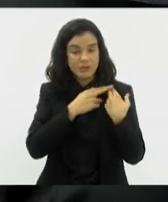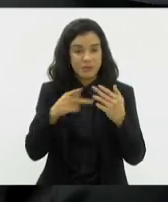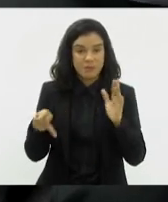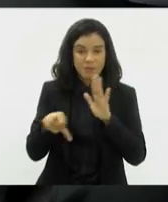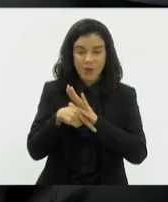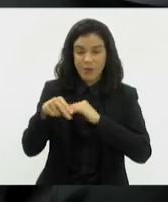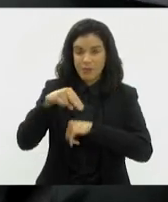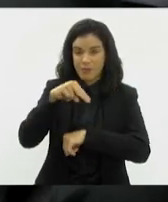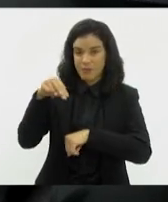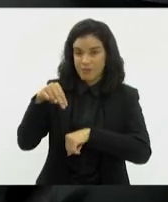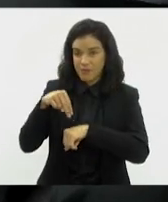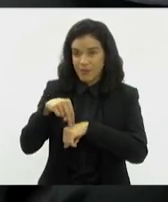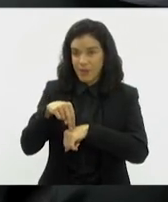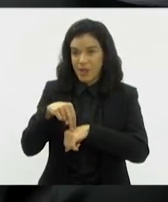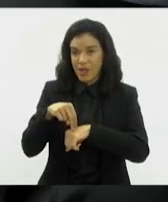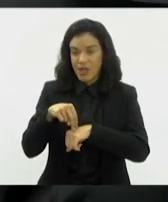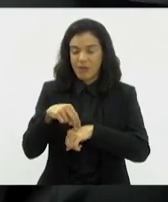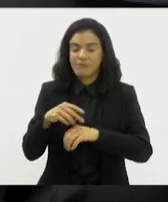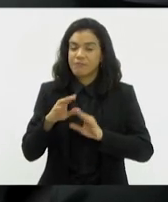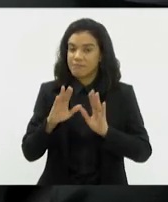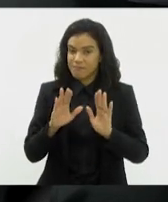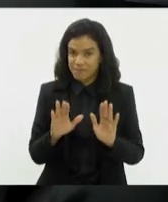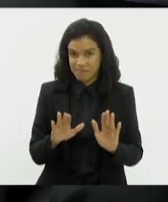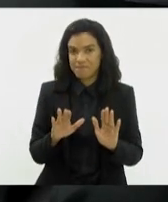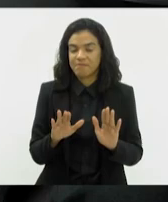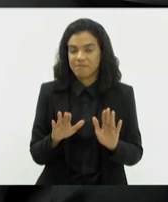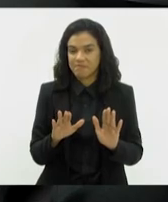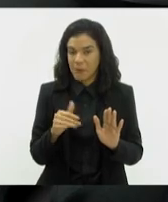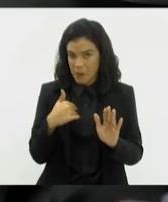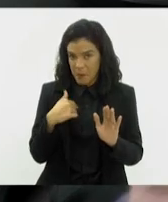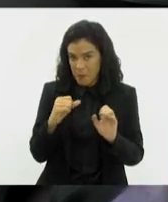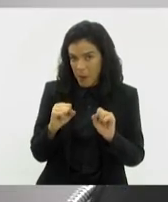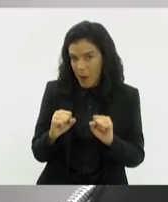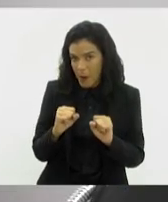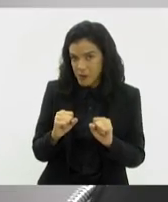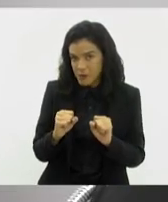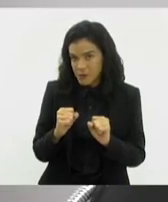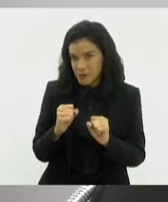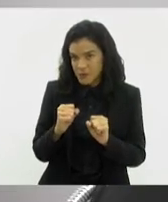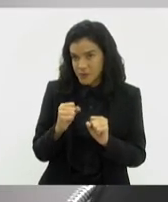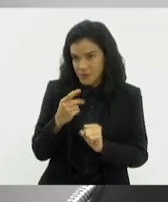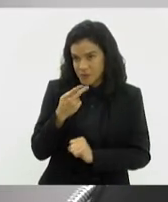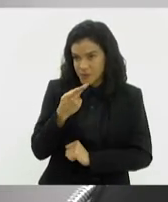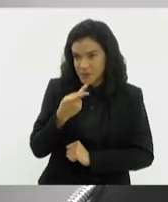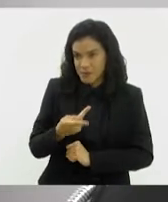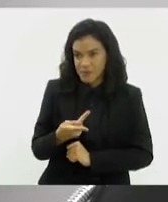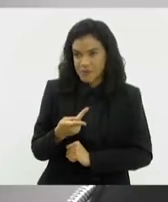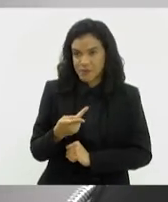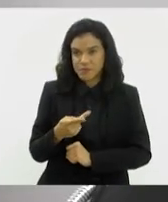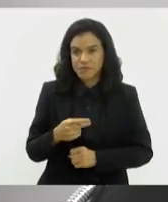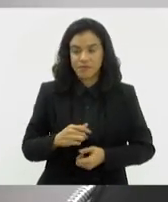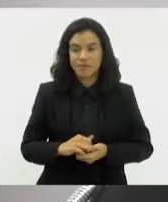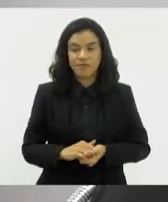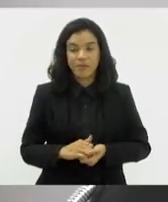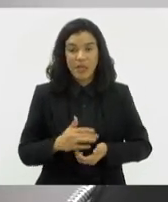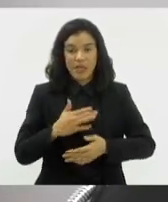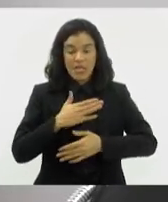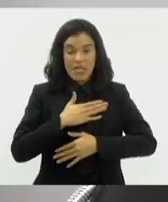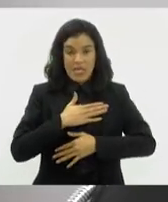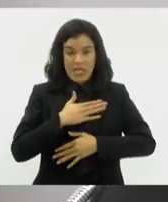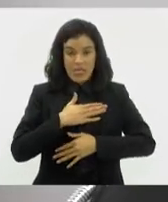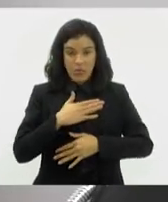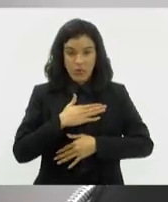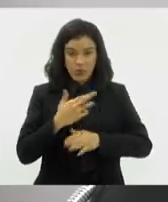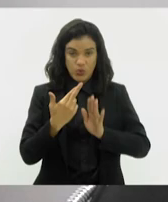inconstitucionalidade. Olha só, se me permite, deputado. Permito, deputado. Eu, como eu sou